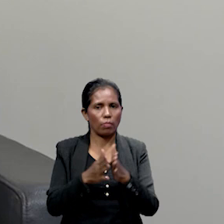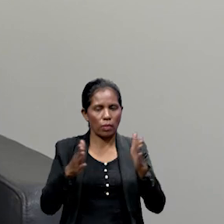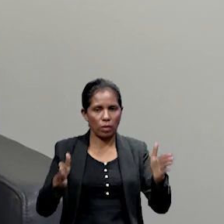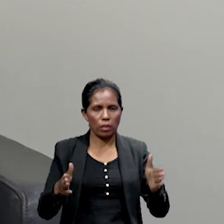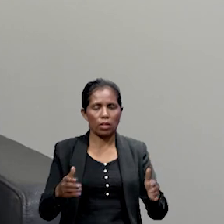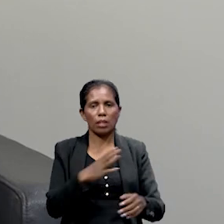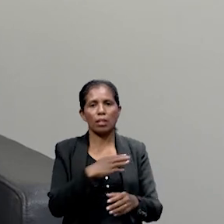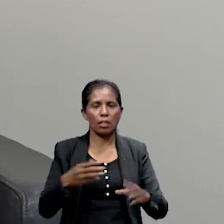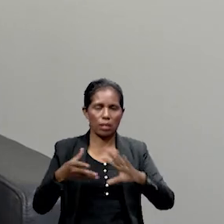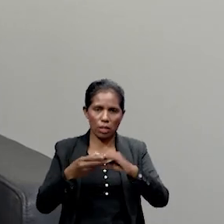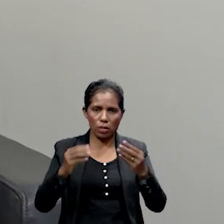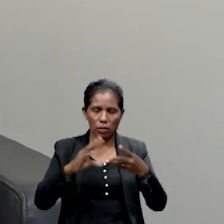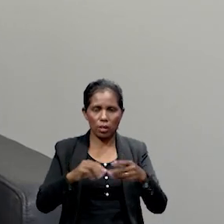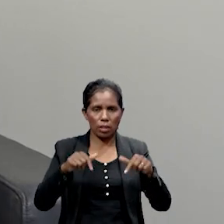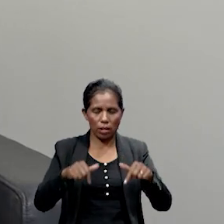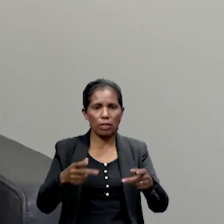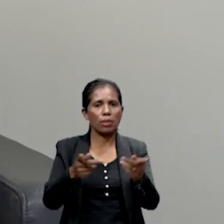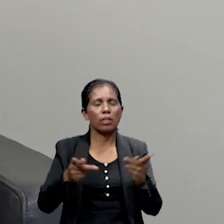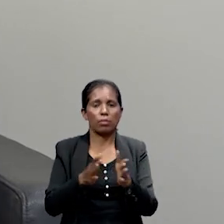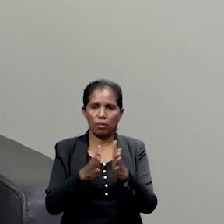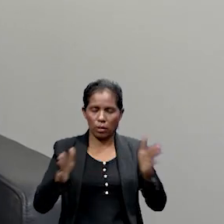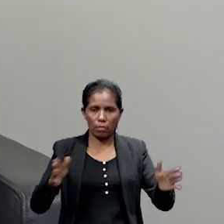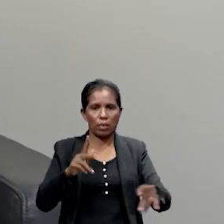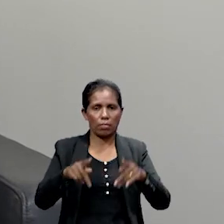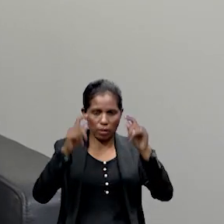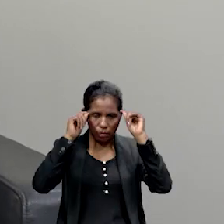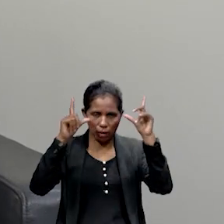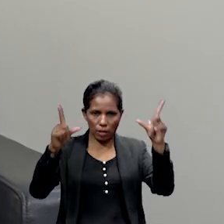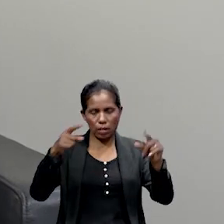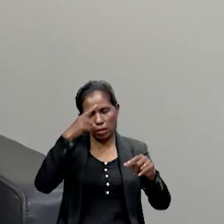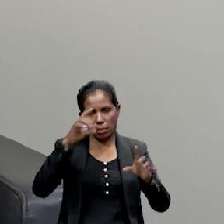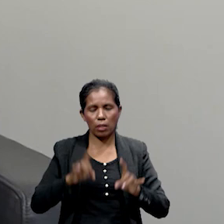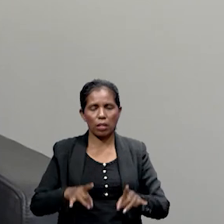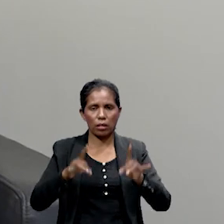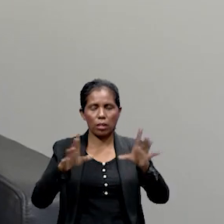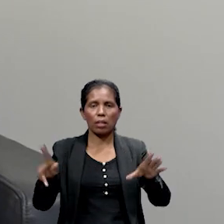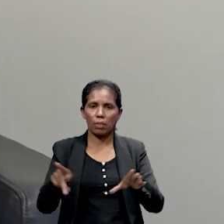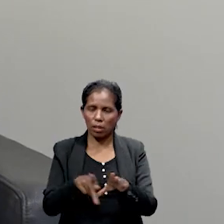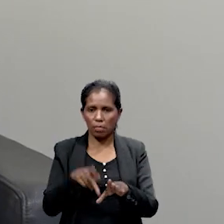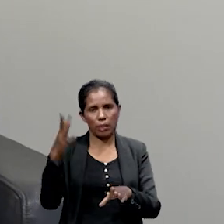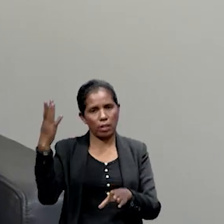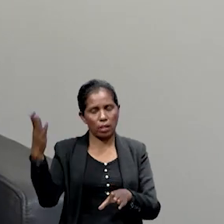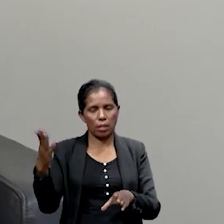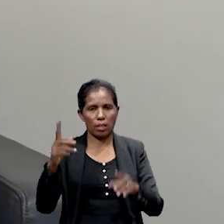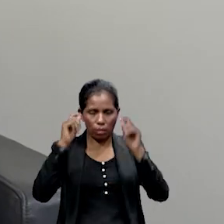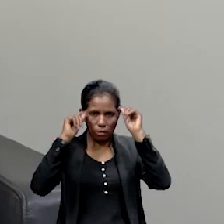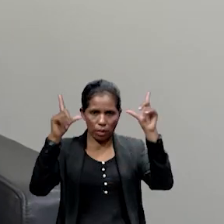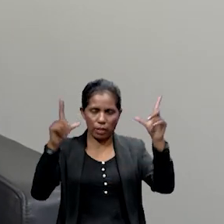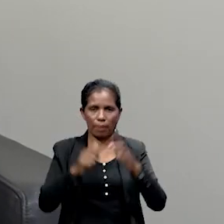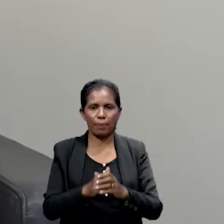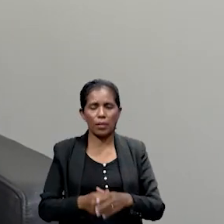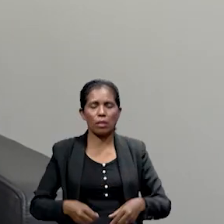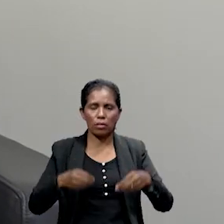fatin bot ba Timor Leste tamba Australia na presença e a Timor Leste e então emotivo